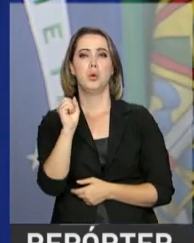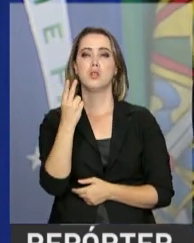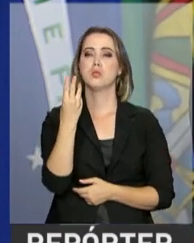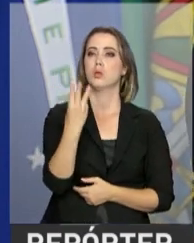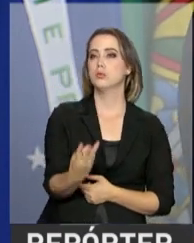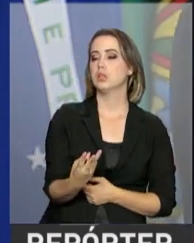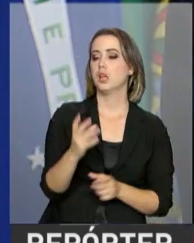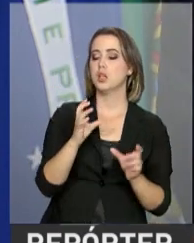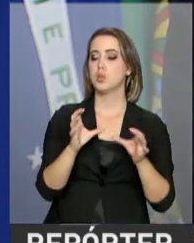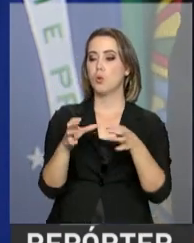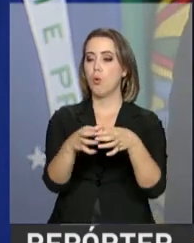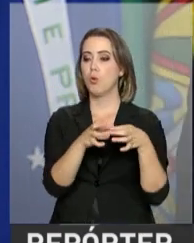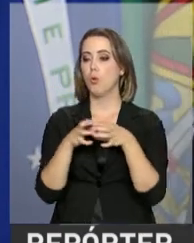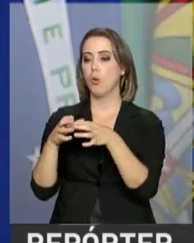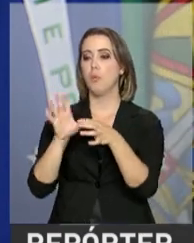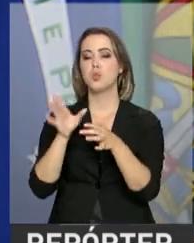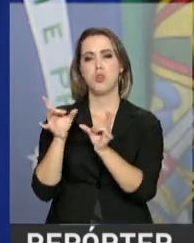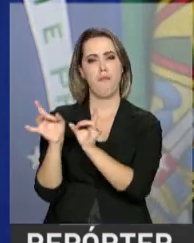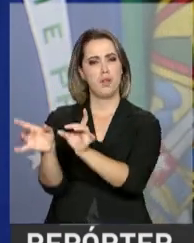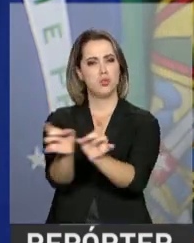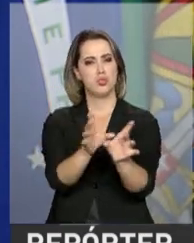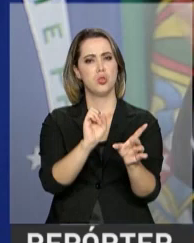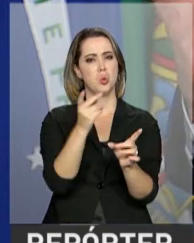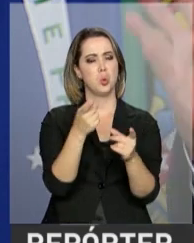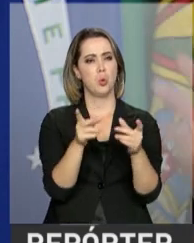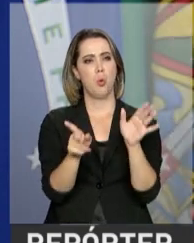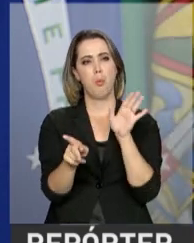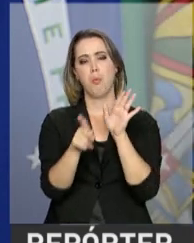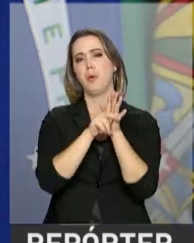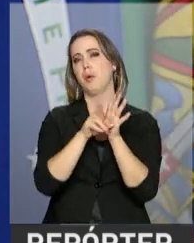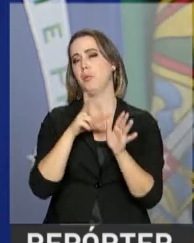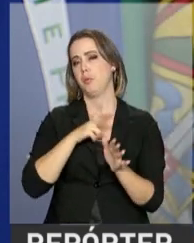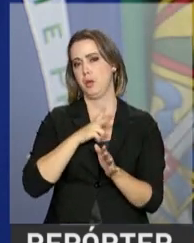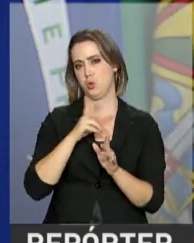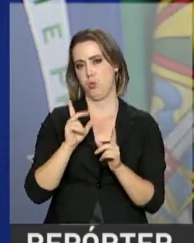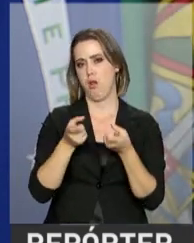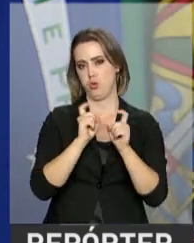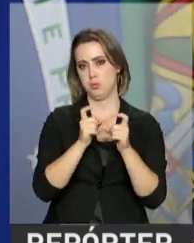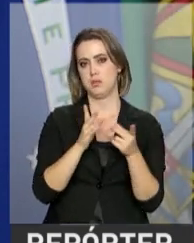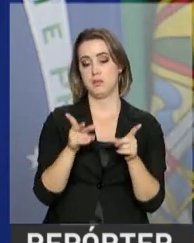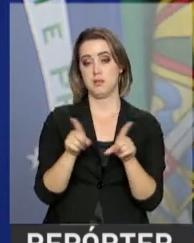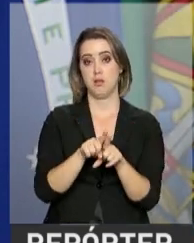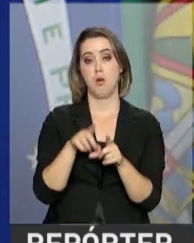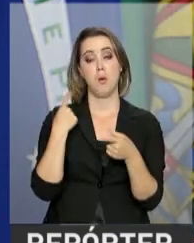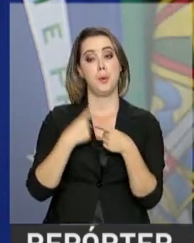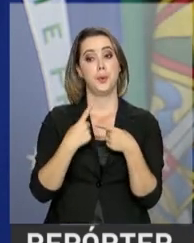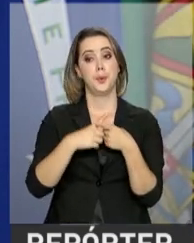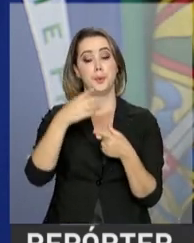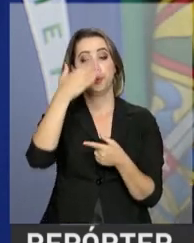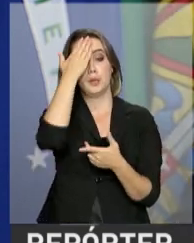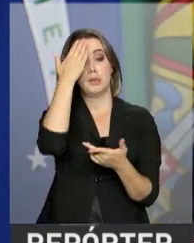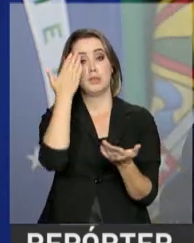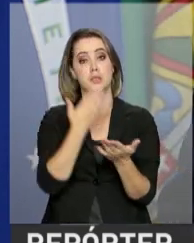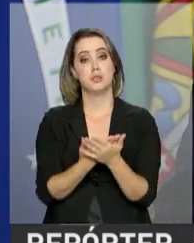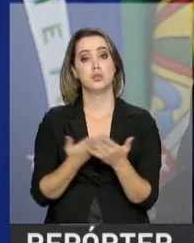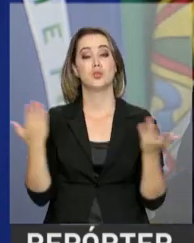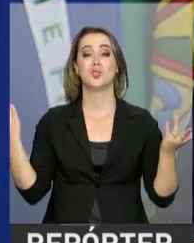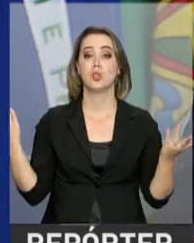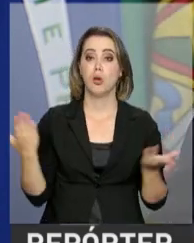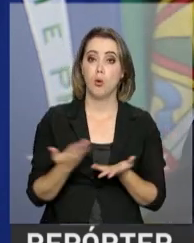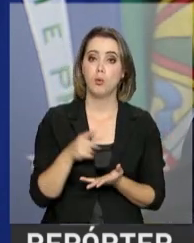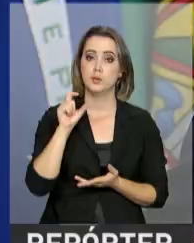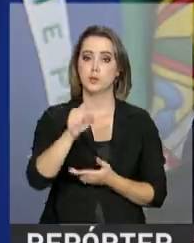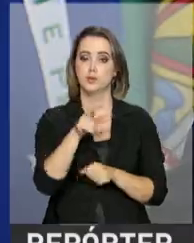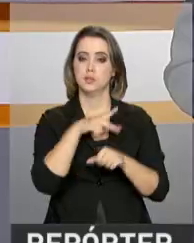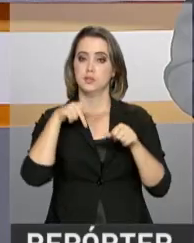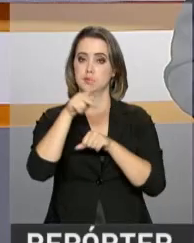administração foram leiloados, ora privatizados, ora leiloados, em face da credibilidade que hoje